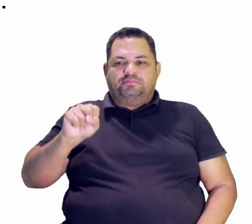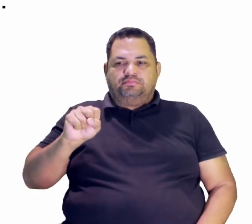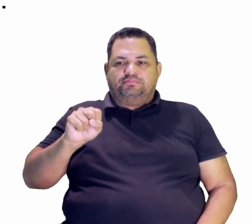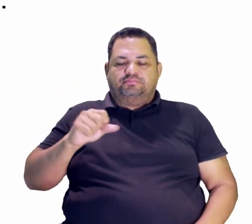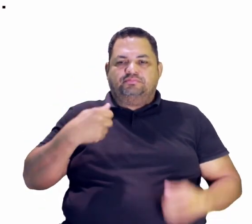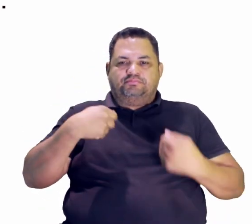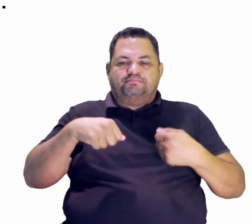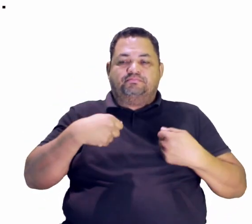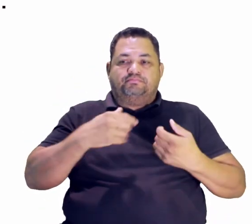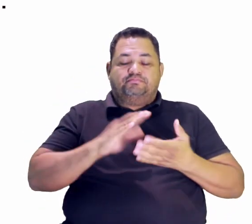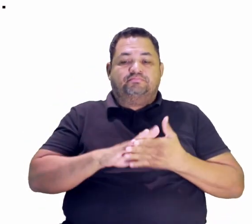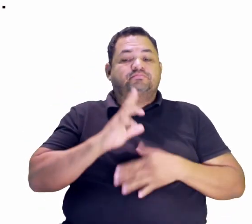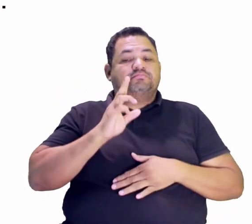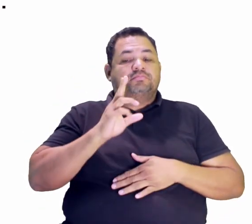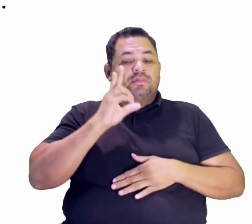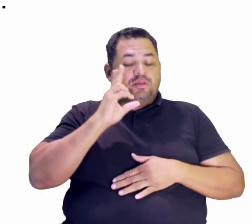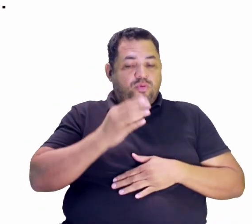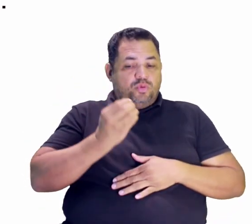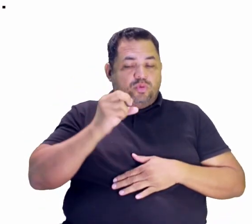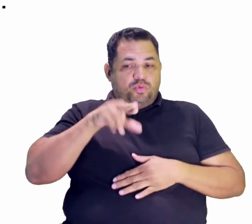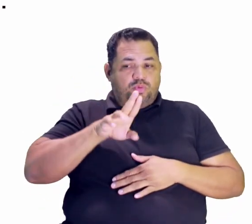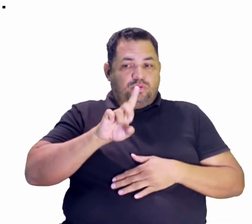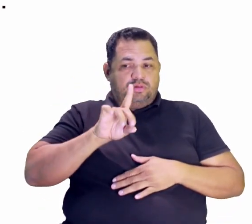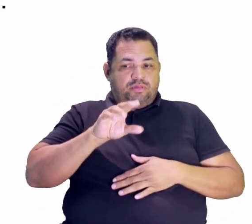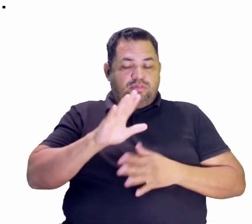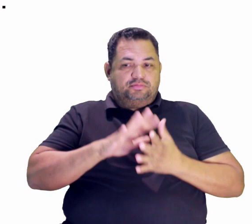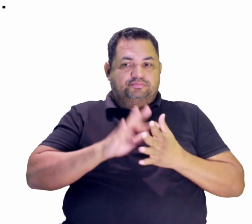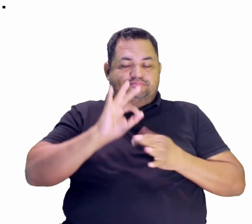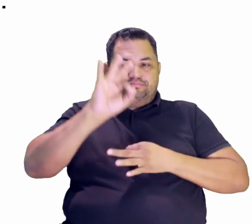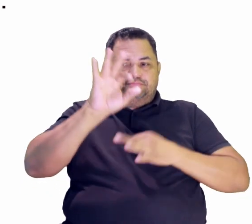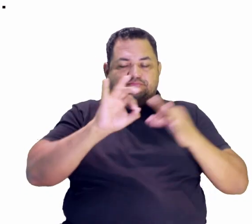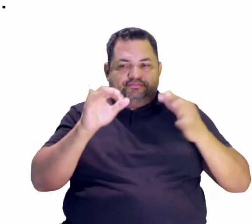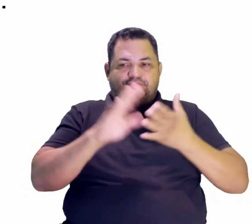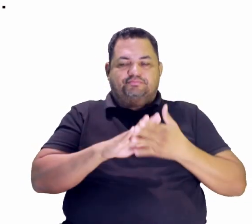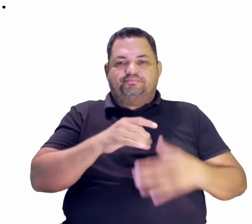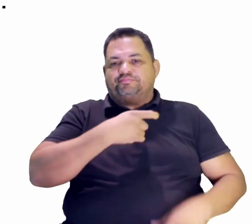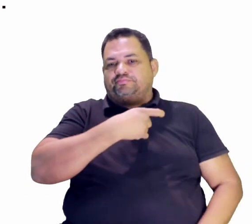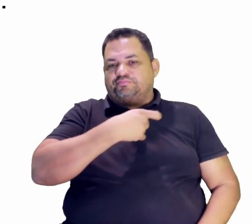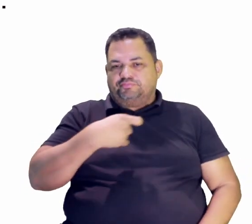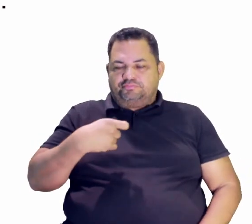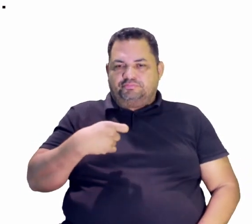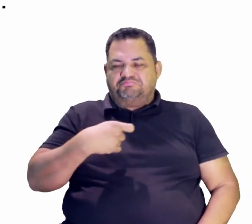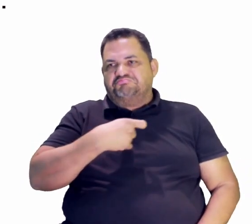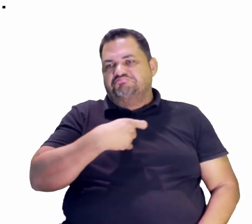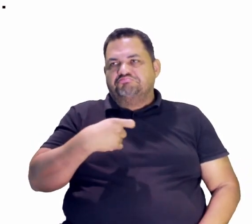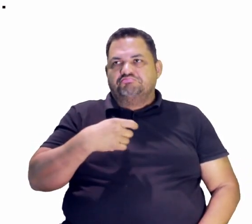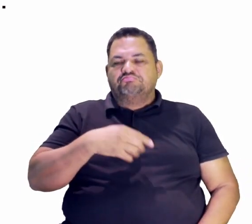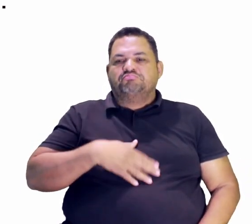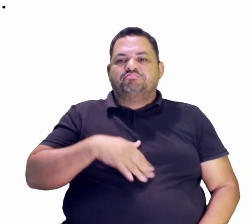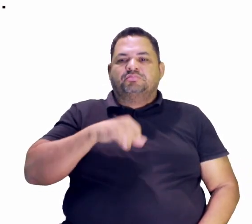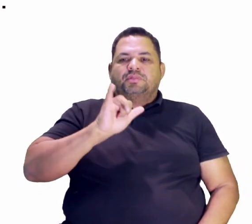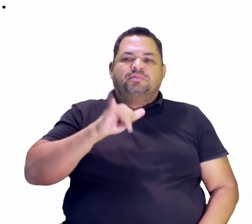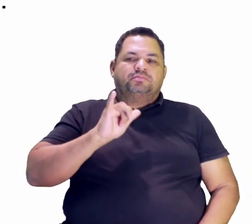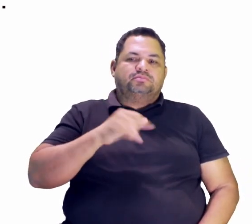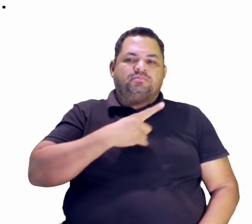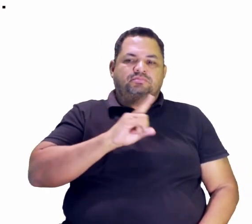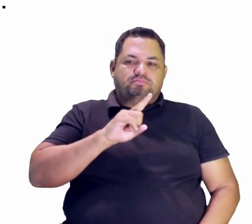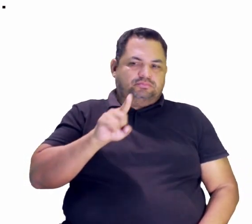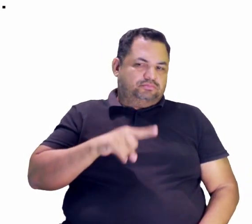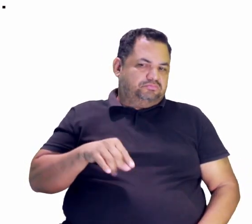Você tem que ter as mesmas unidades de medida, assim como na matemática, tem que ser x, x, y, y, z, z e assim por diante,